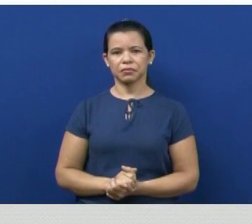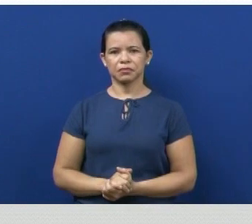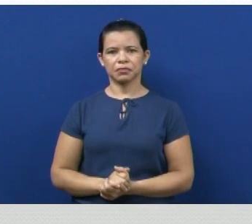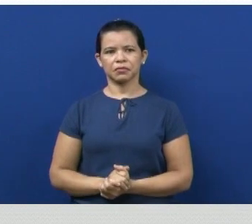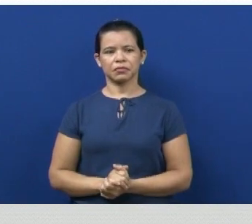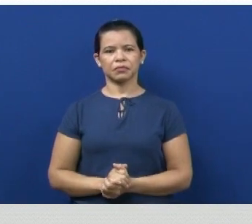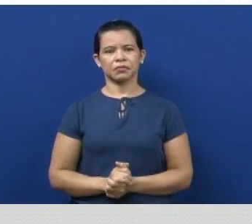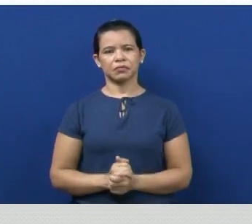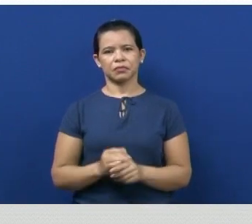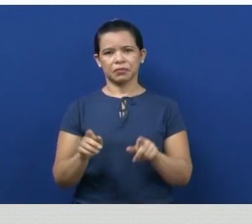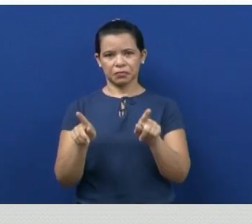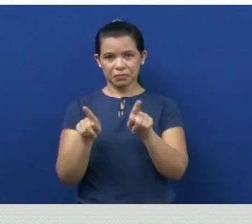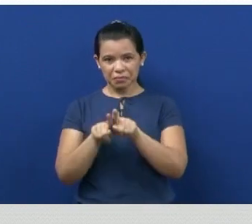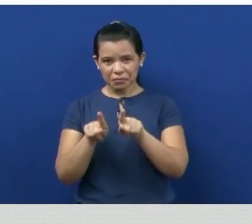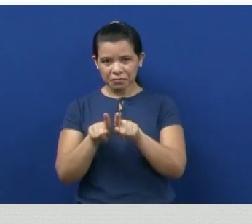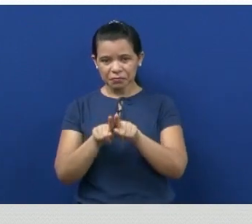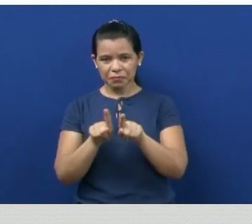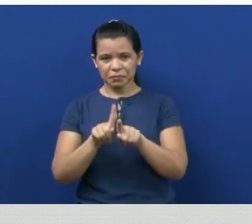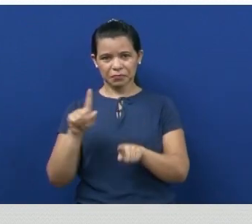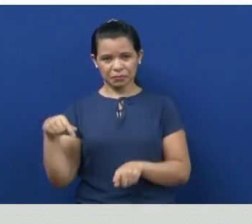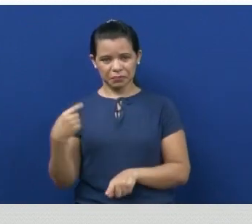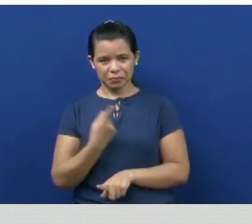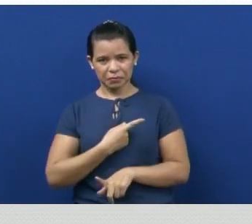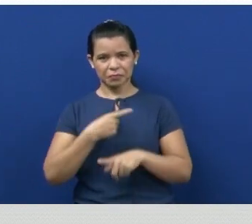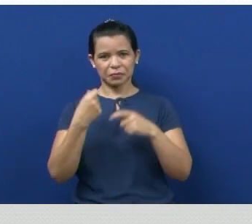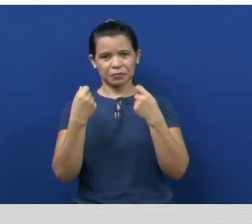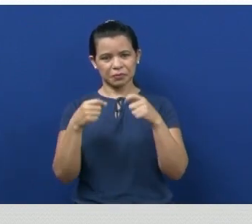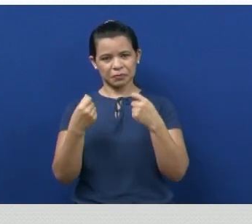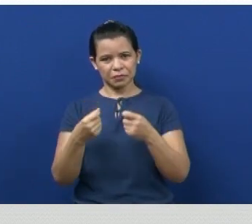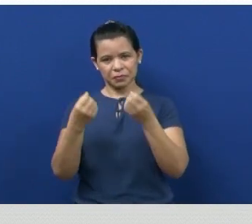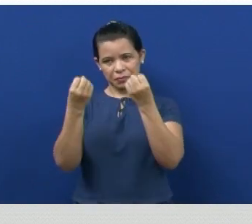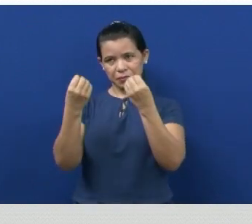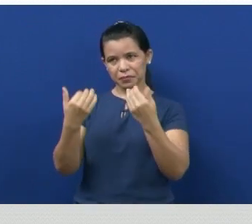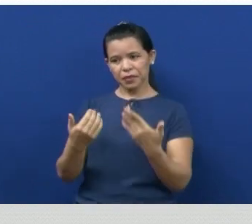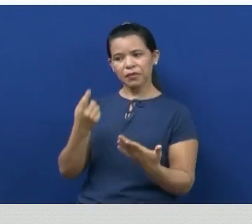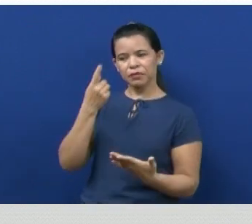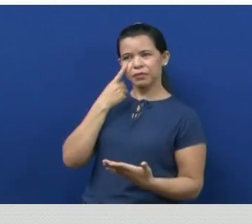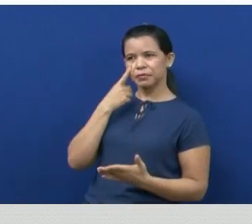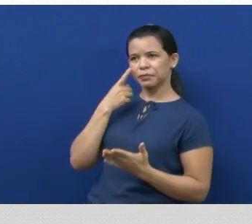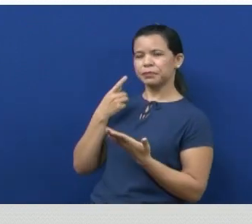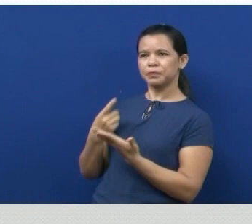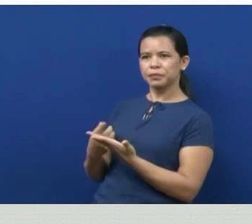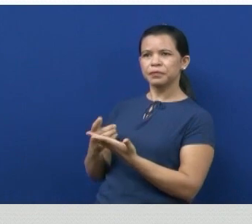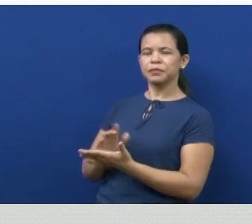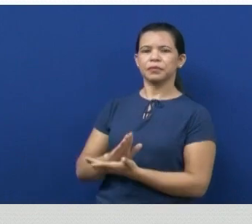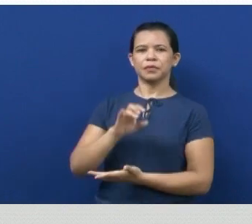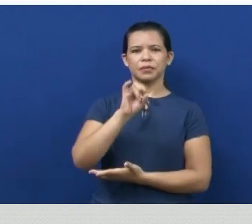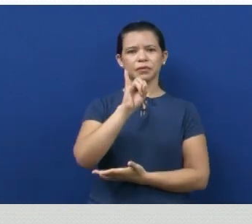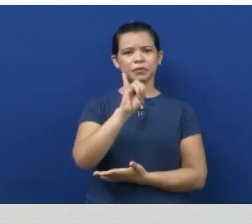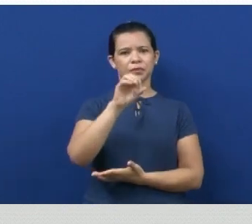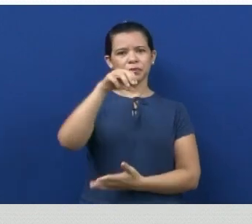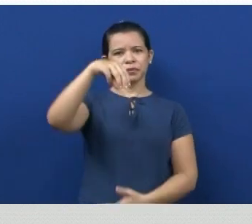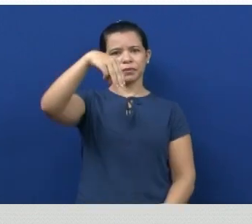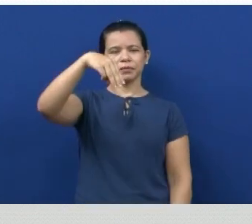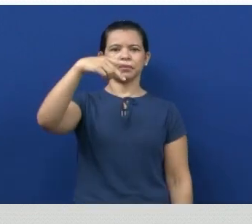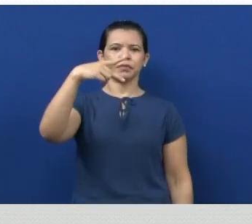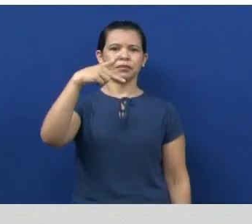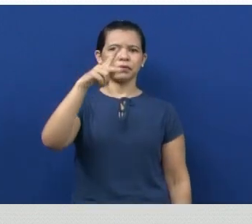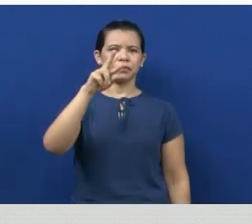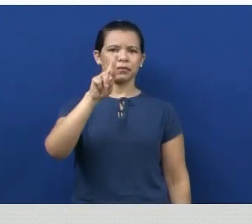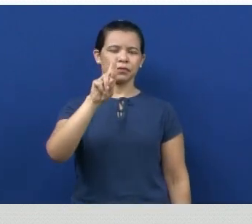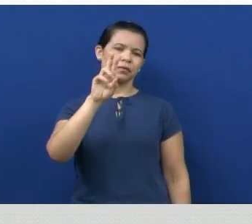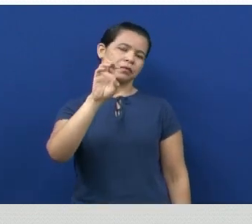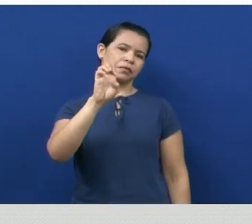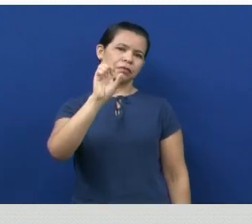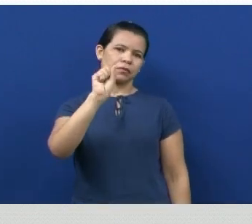Mas nós também não podemos deixar de falar, acompanhem comigo na tela, sobre o impressionismo. O impressionismo que foi